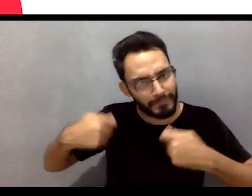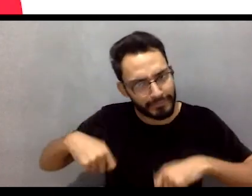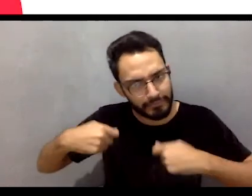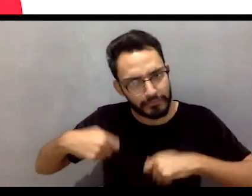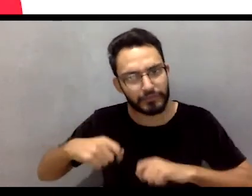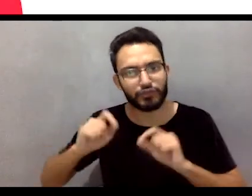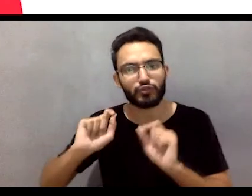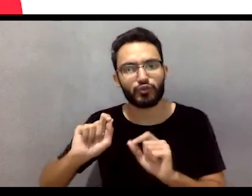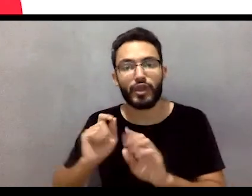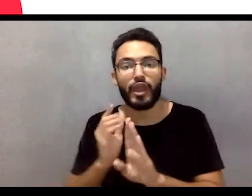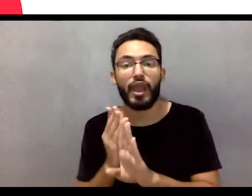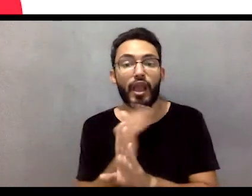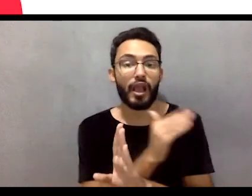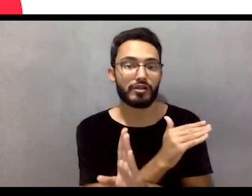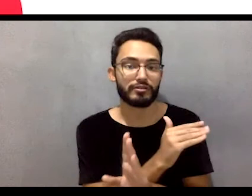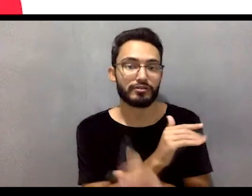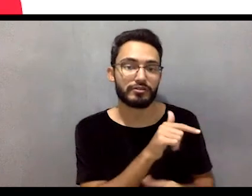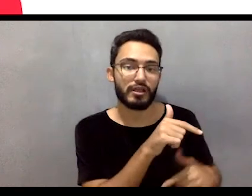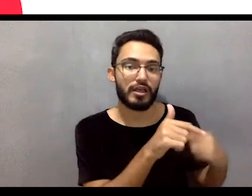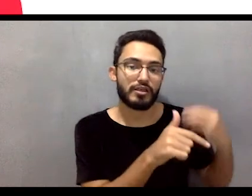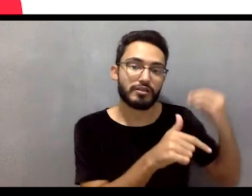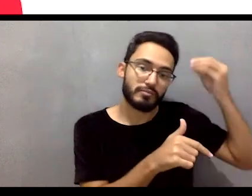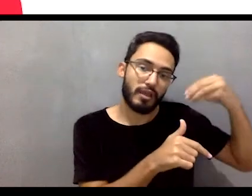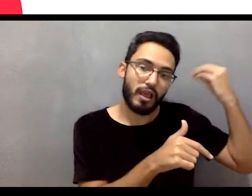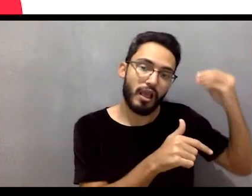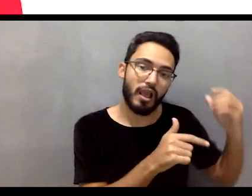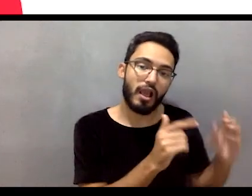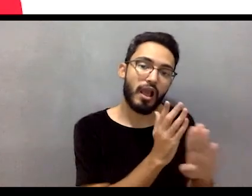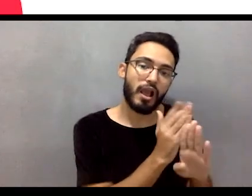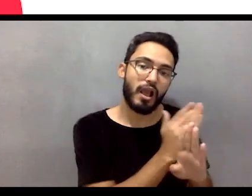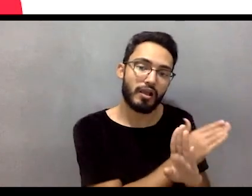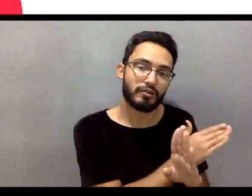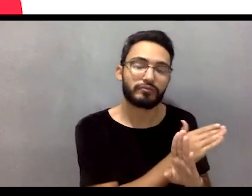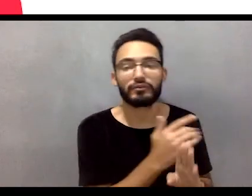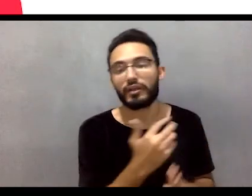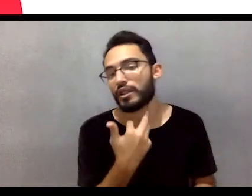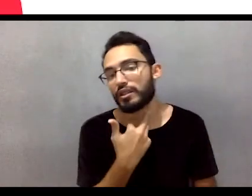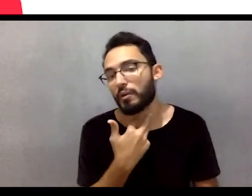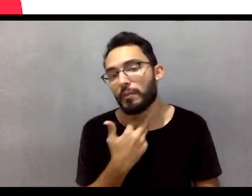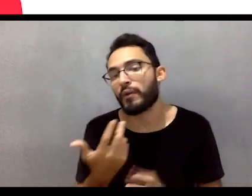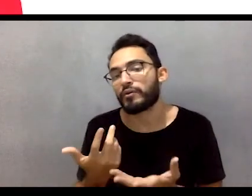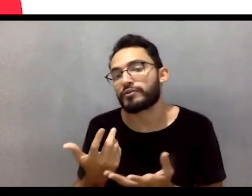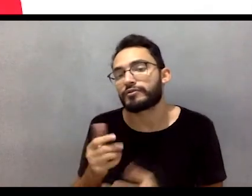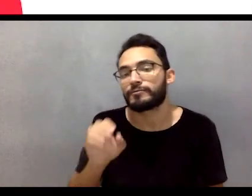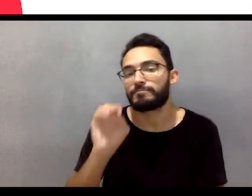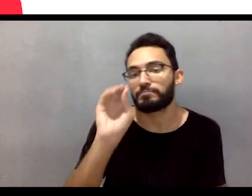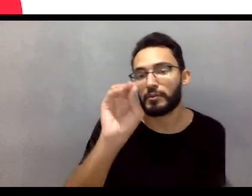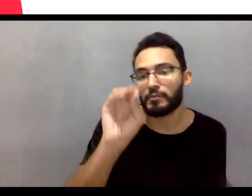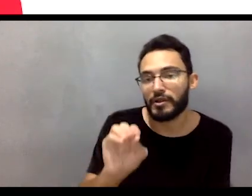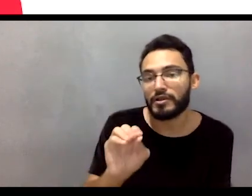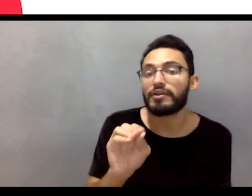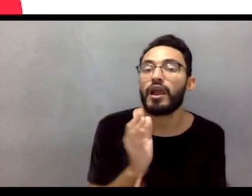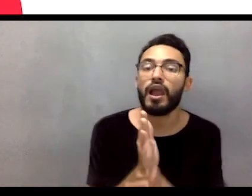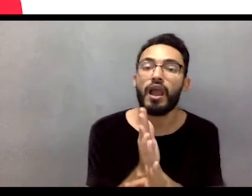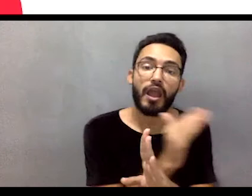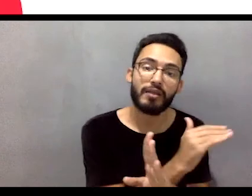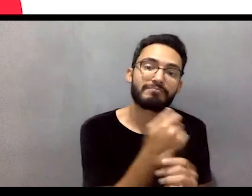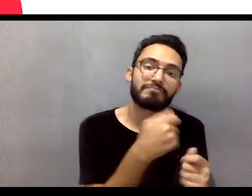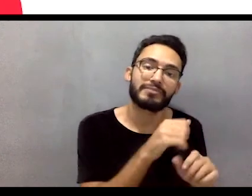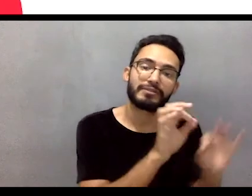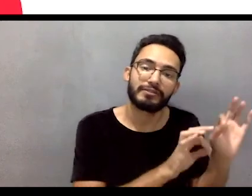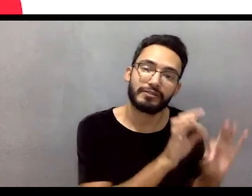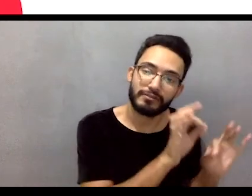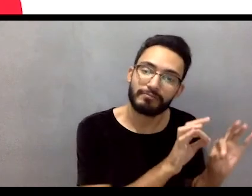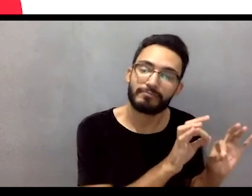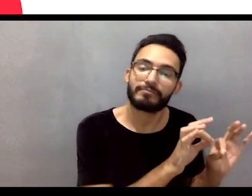algum predecessor. Então, eu não posso fazer este aqui sem antes ter feito